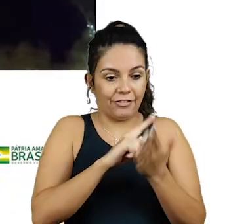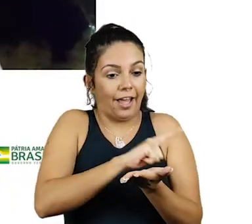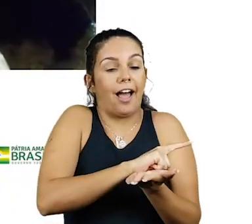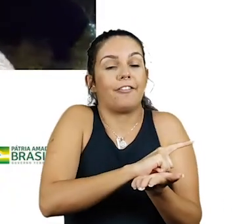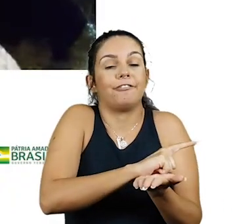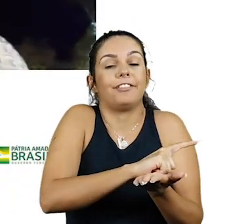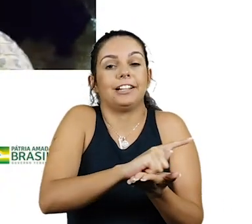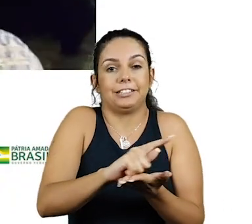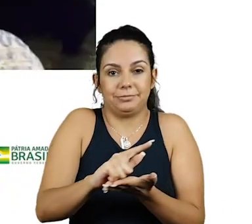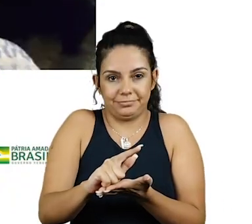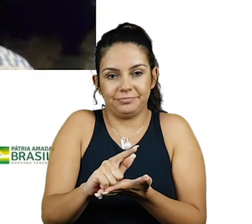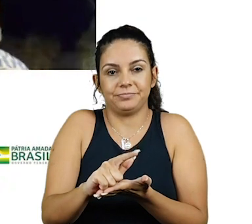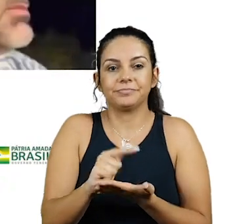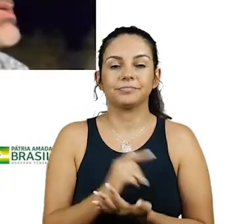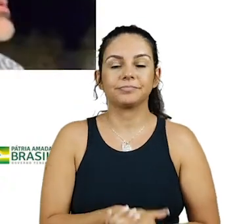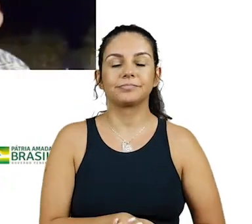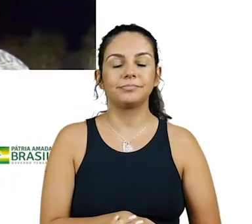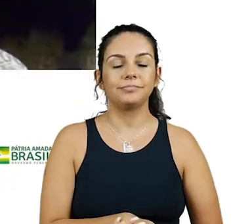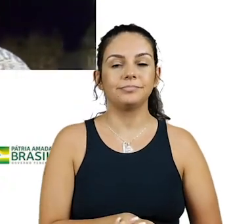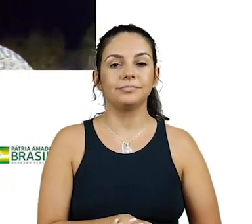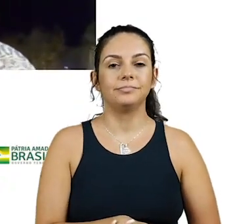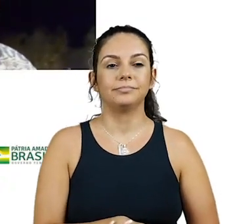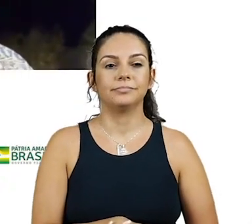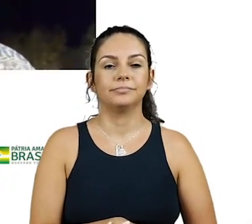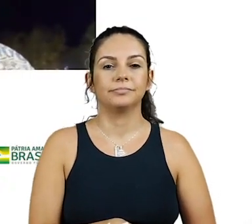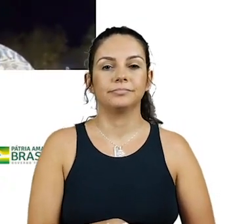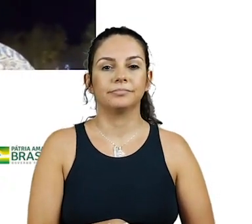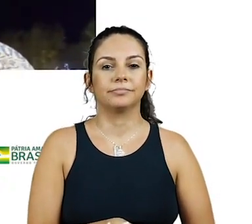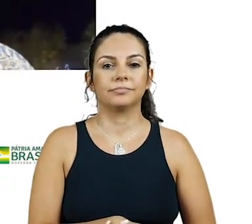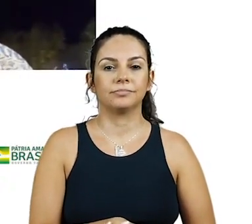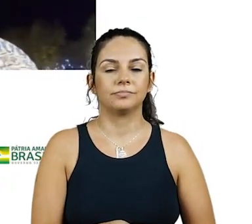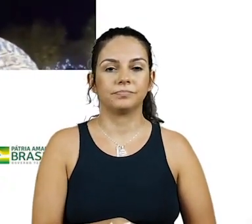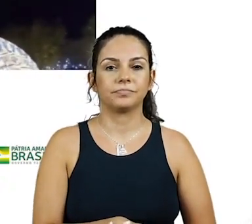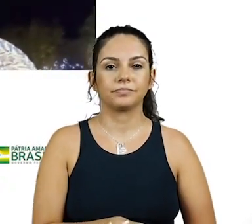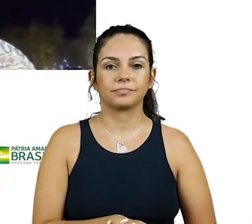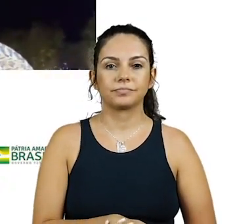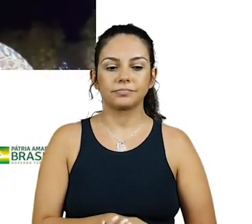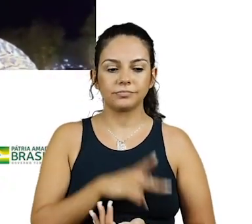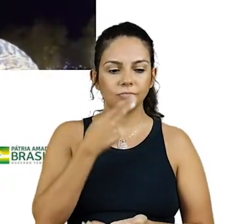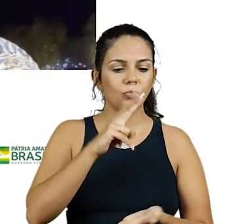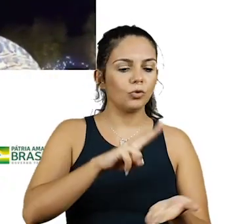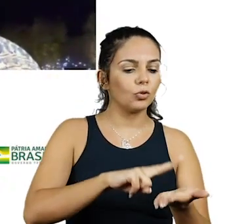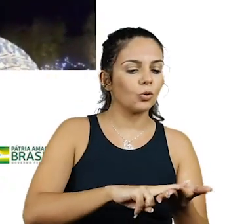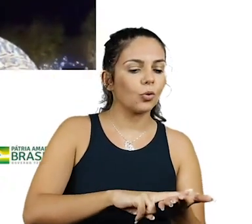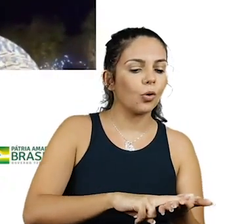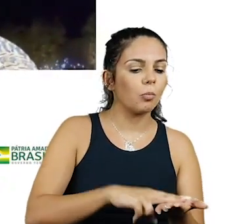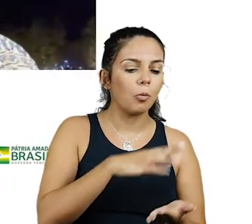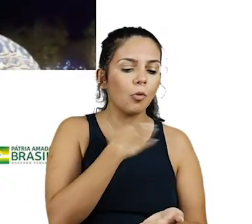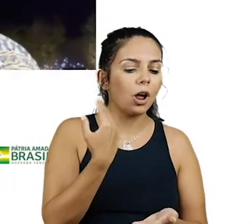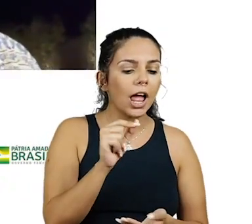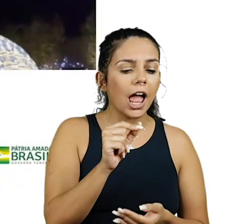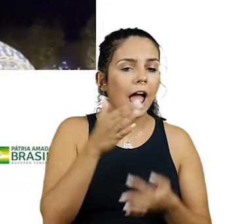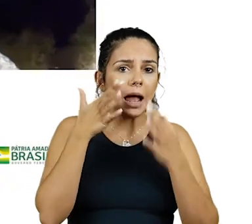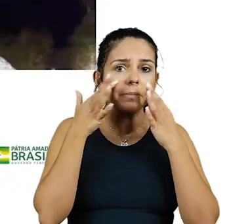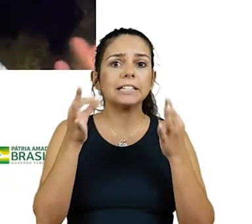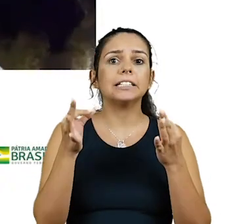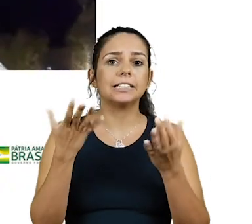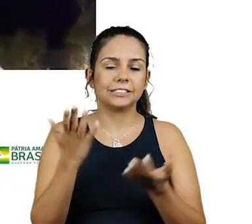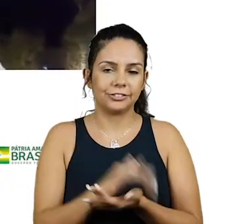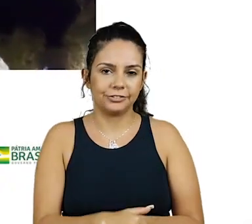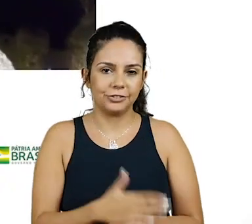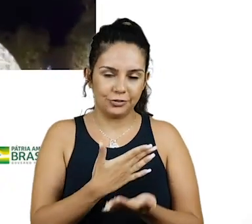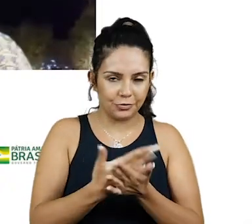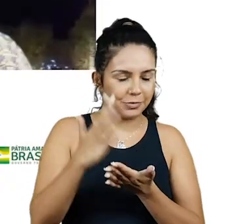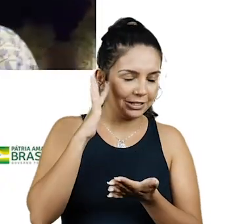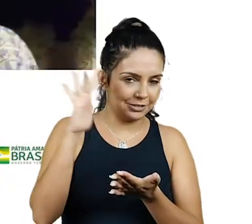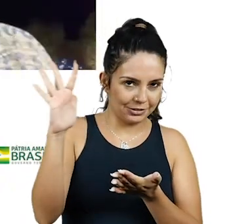deserta, porque, né, ninguém estava saindo mesmo. E aí eu falei, poxa, se tivesse um corpo lá embaixo, quem é que ia prestar atenção nesse corpo? Eu comecei